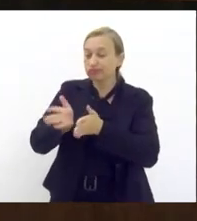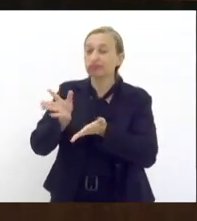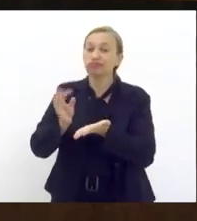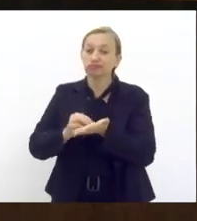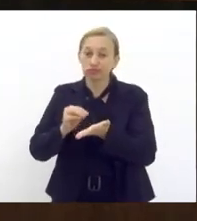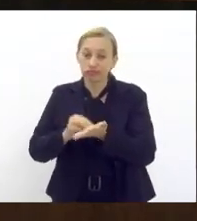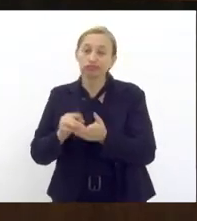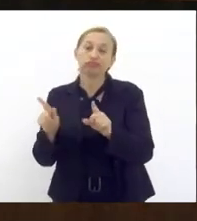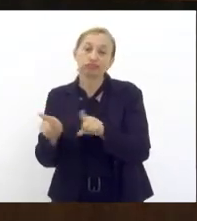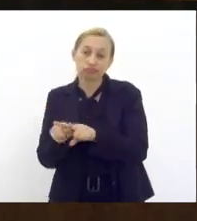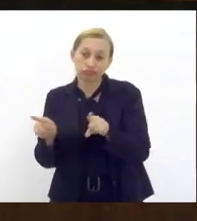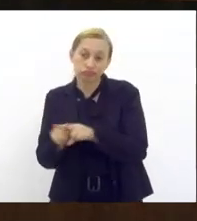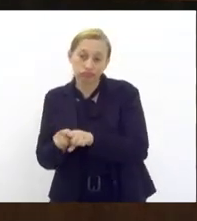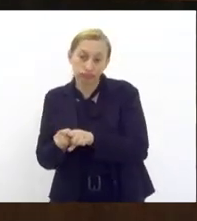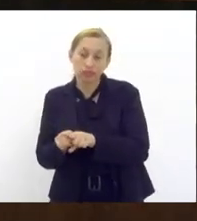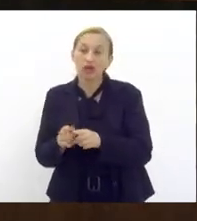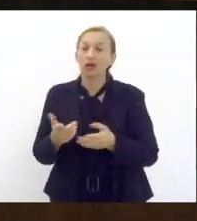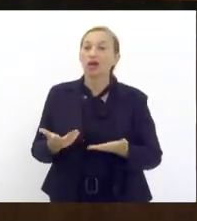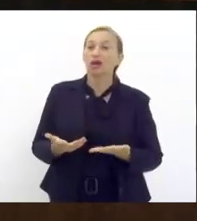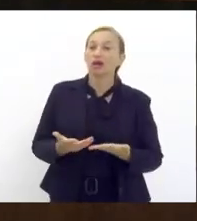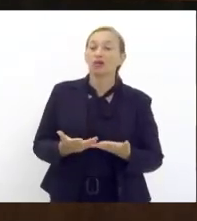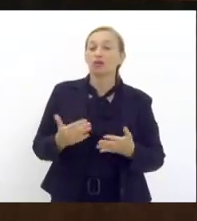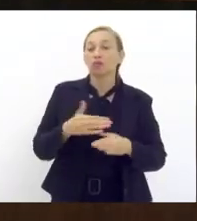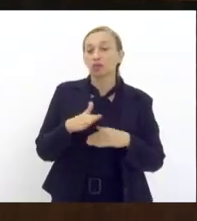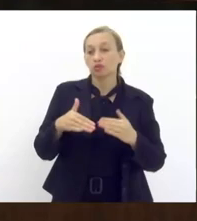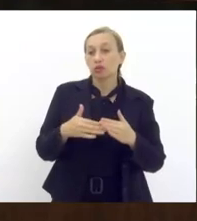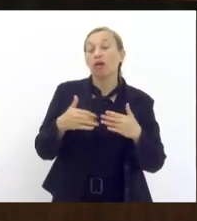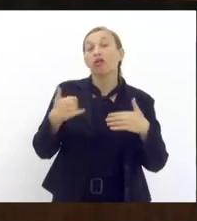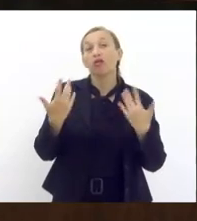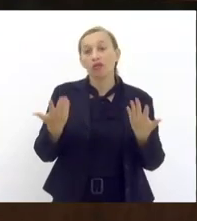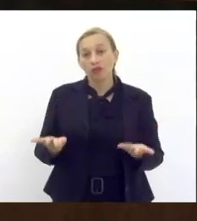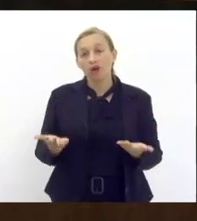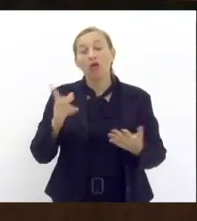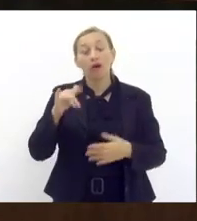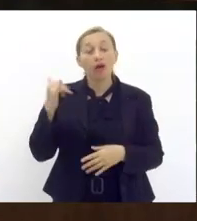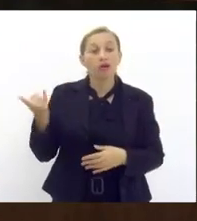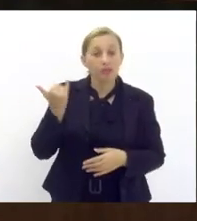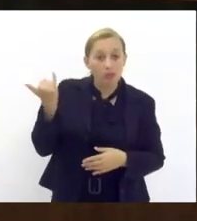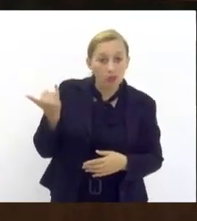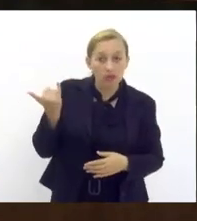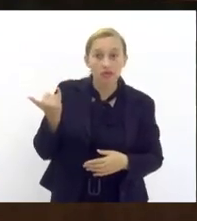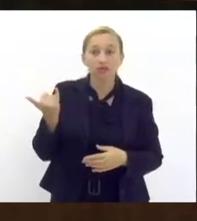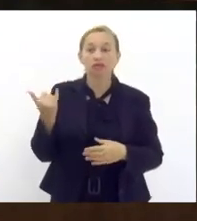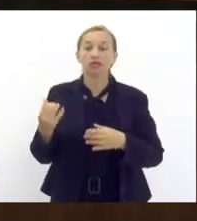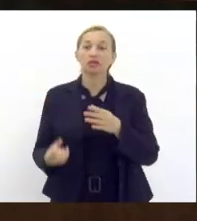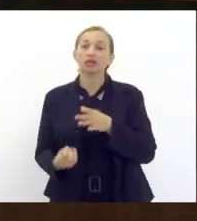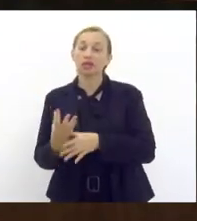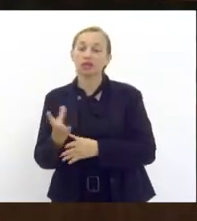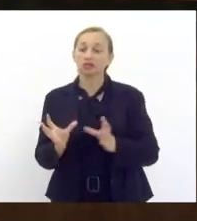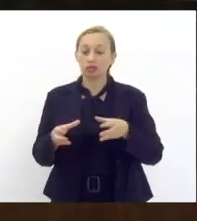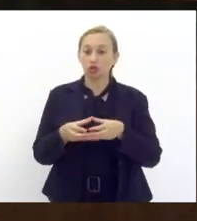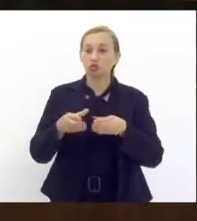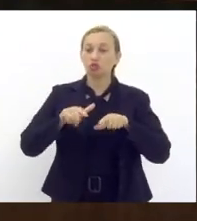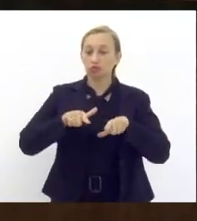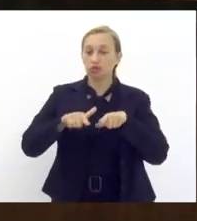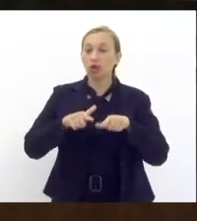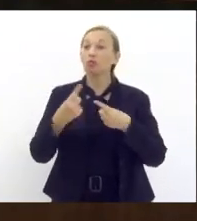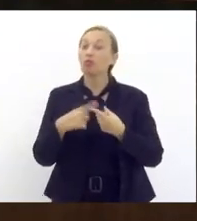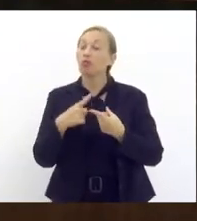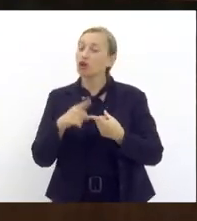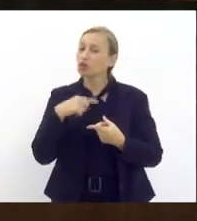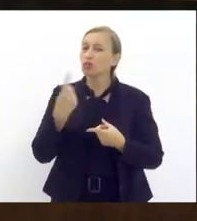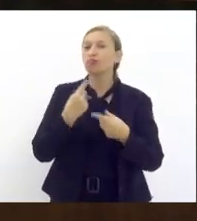também por falta de por todos. Então, é muito importante a instalação desse grupo de trabalho, porque